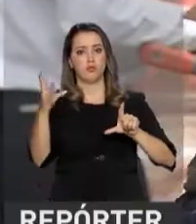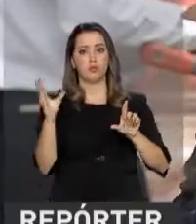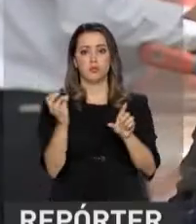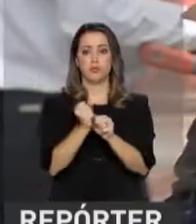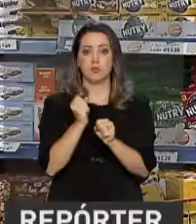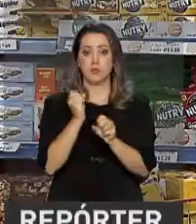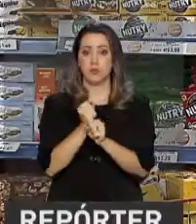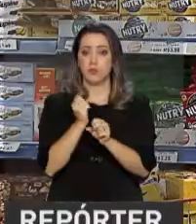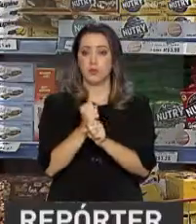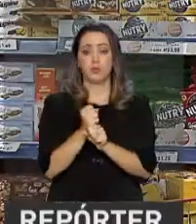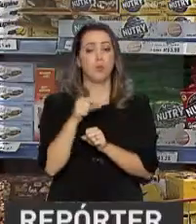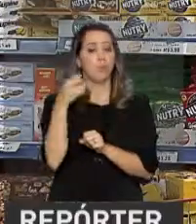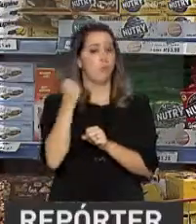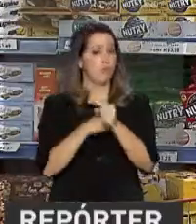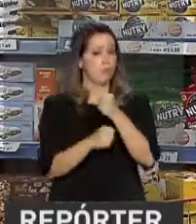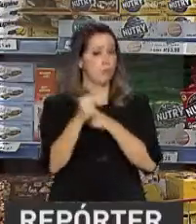em